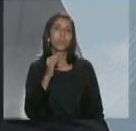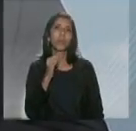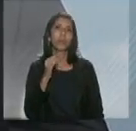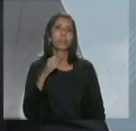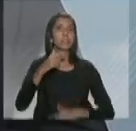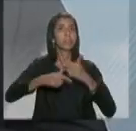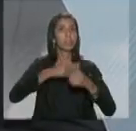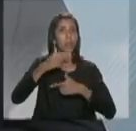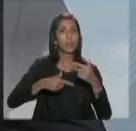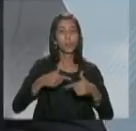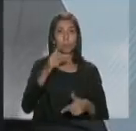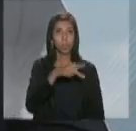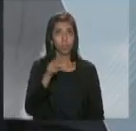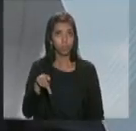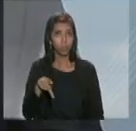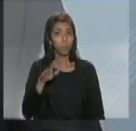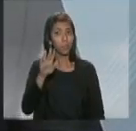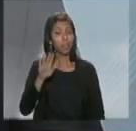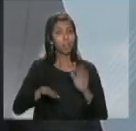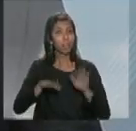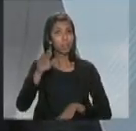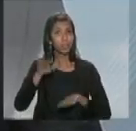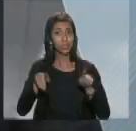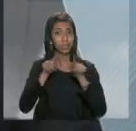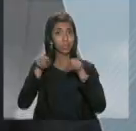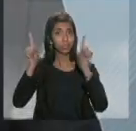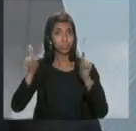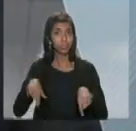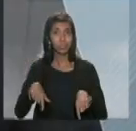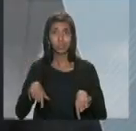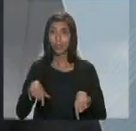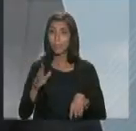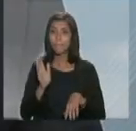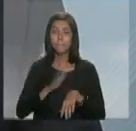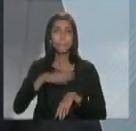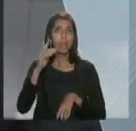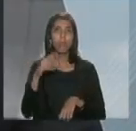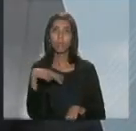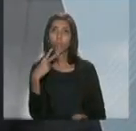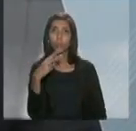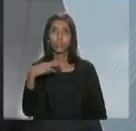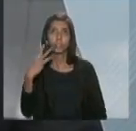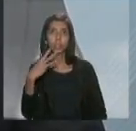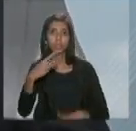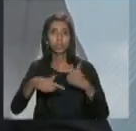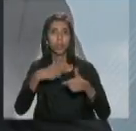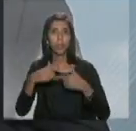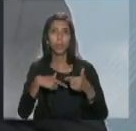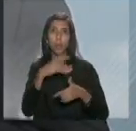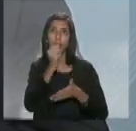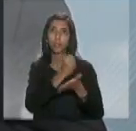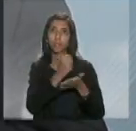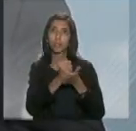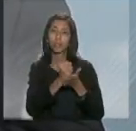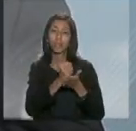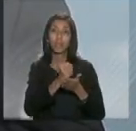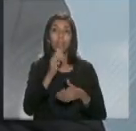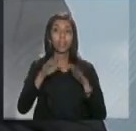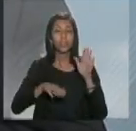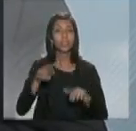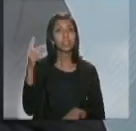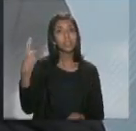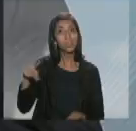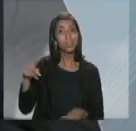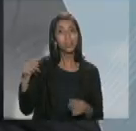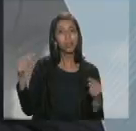caso de um cargo técnico de professor, mas tem casos do servidor que acumula mais de 2 matrículas. Em outros casos, acumula 2 matrículas,